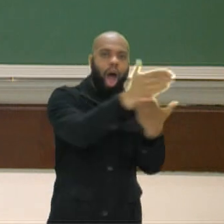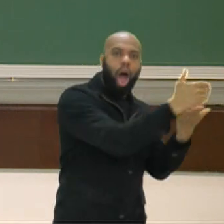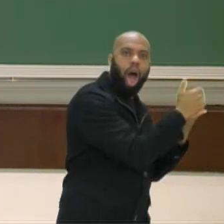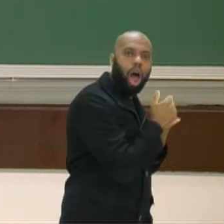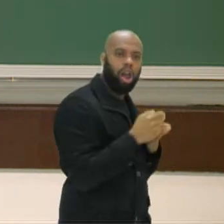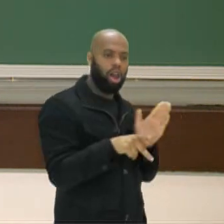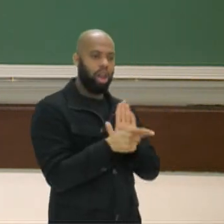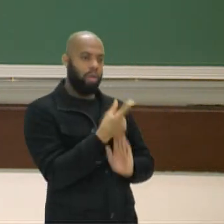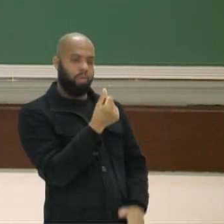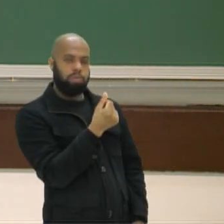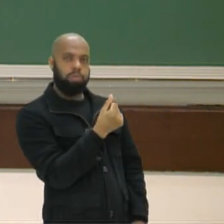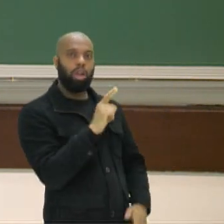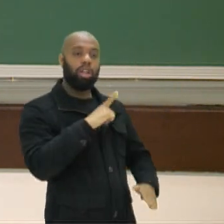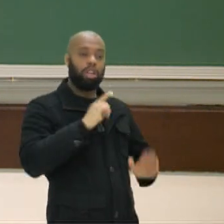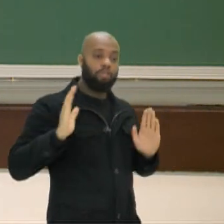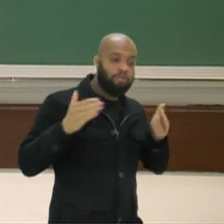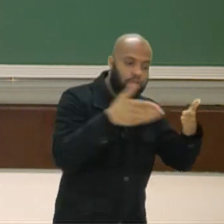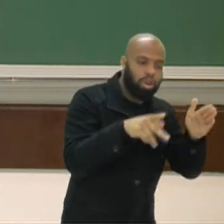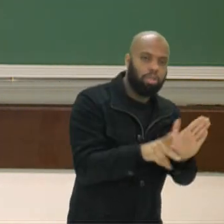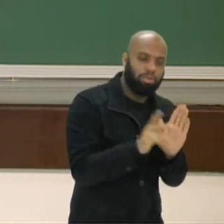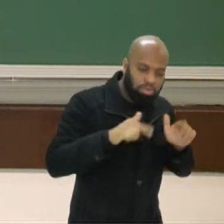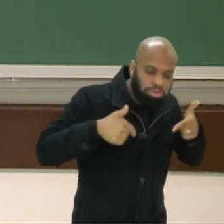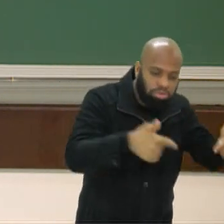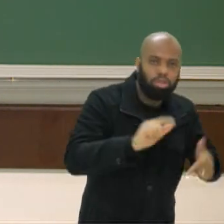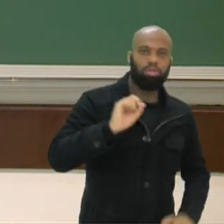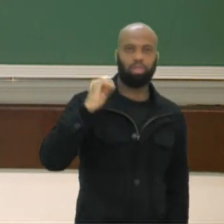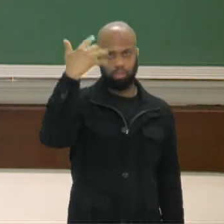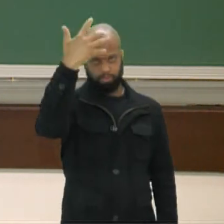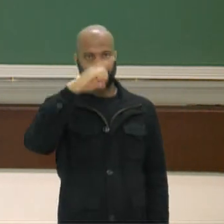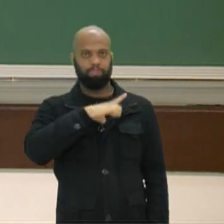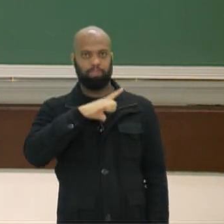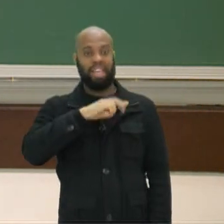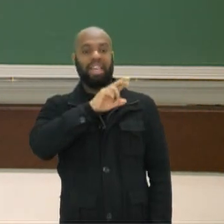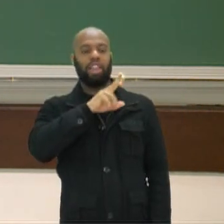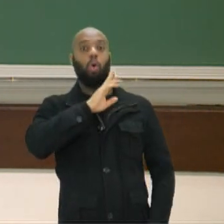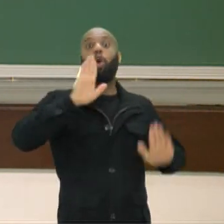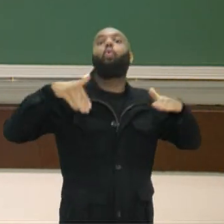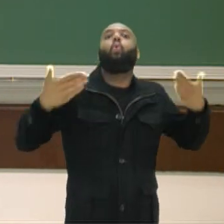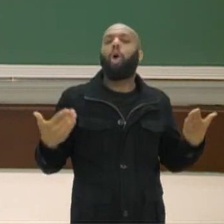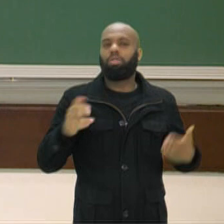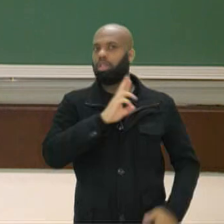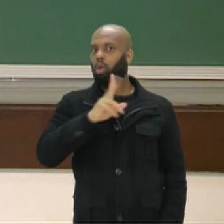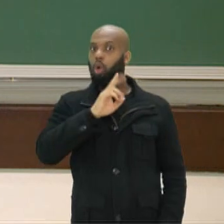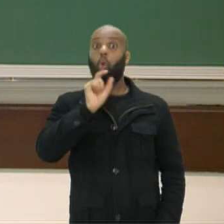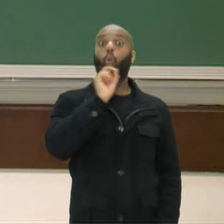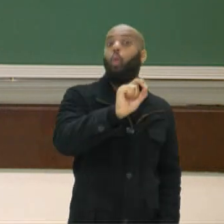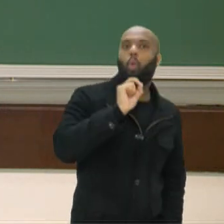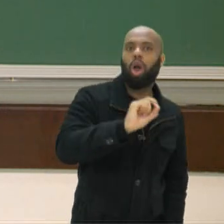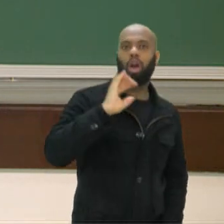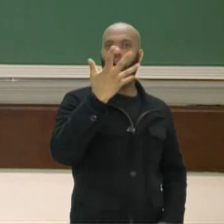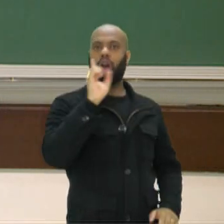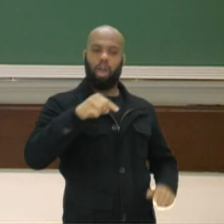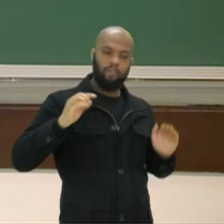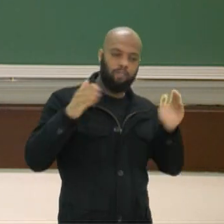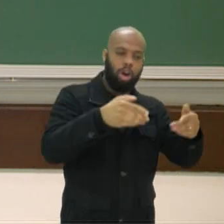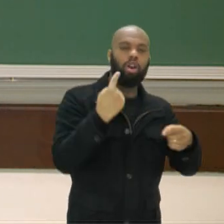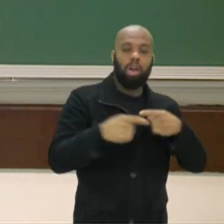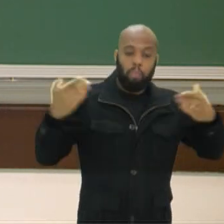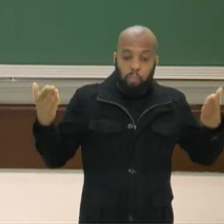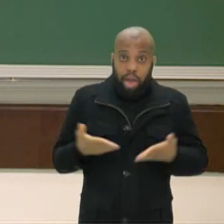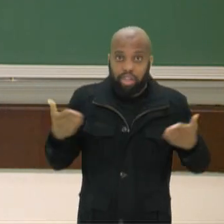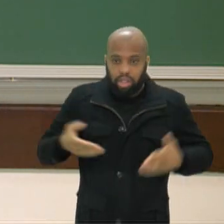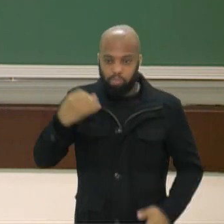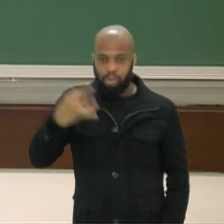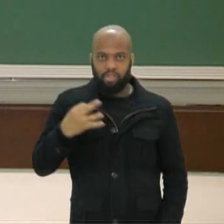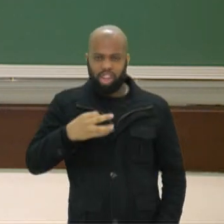foco está na ação, né? No que aconteceu e não em quando. Até porque no presente perfeito não tem como você falar